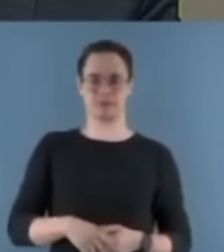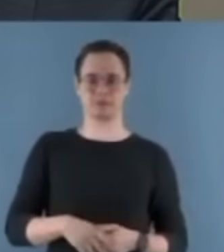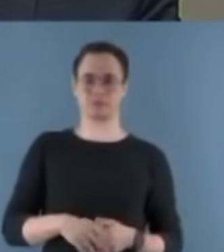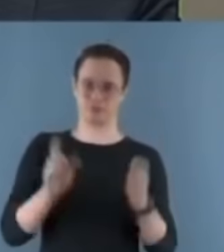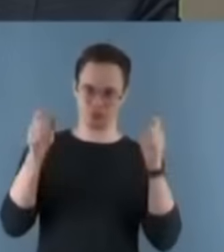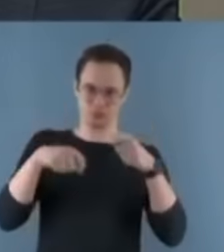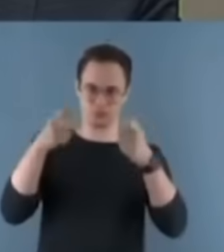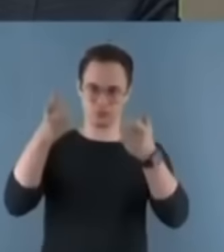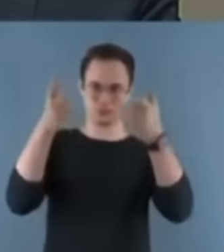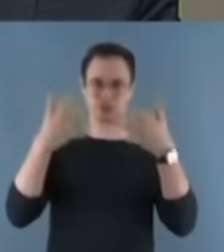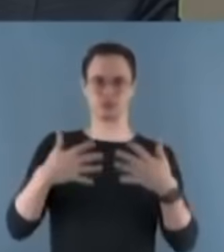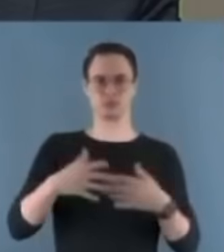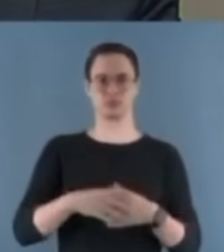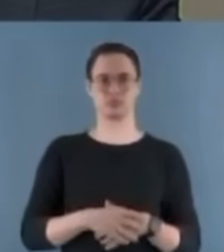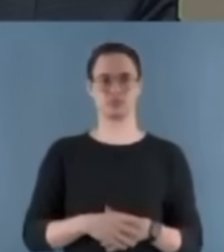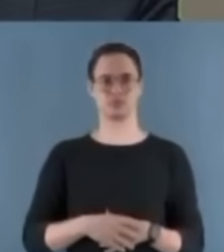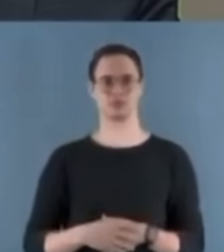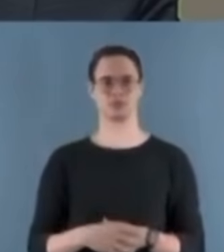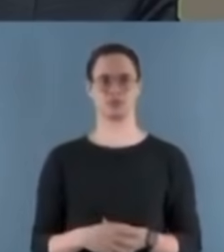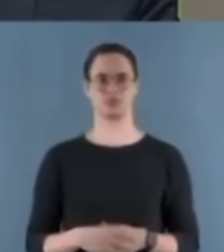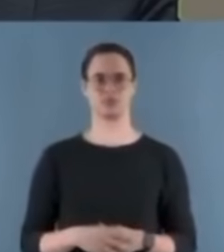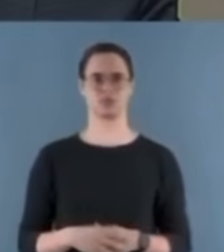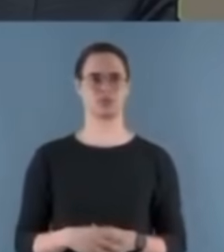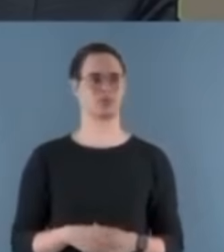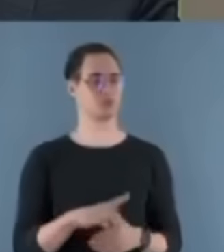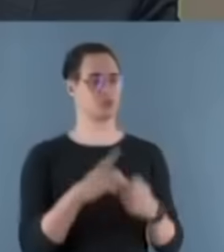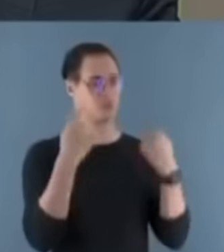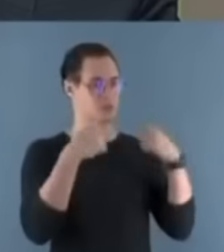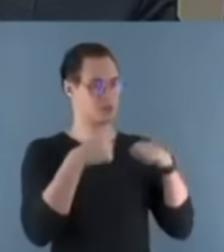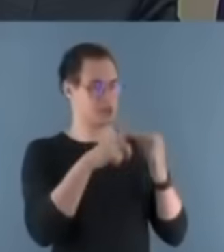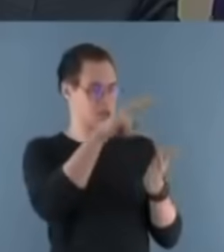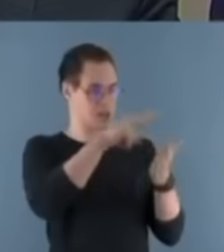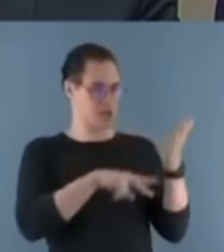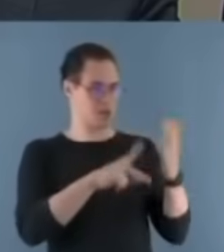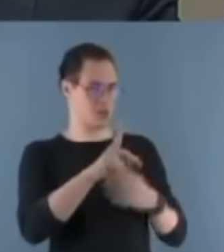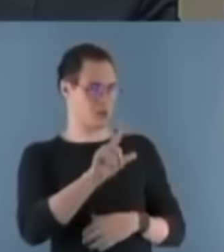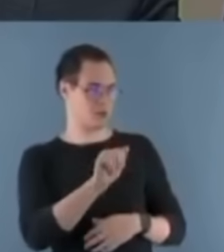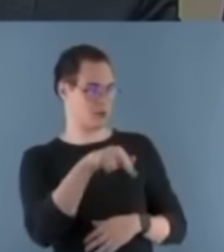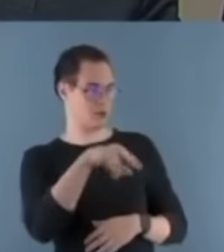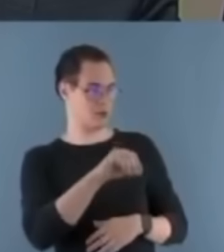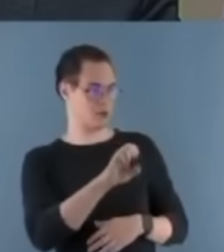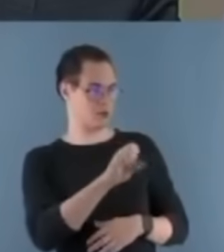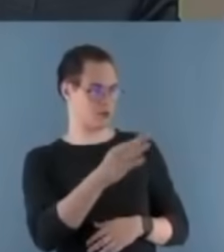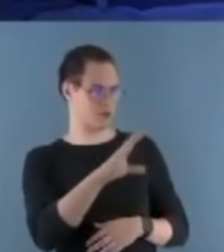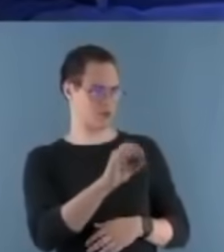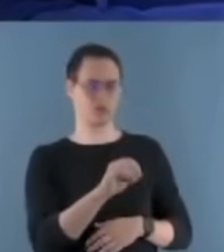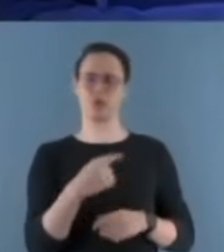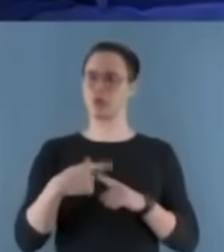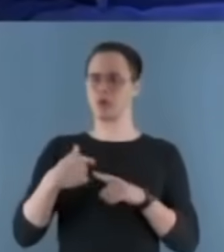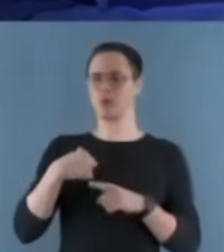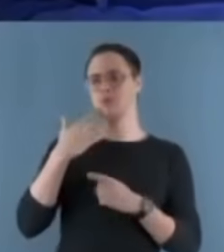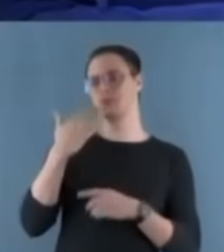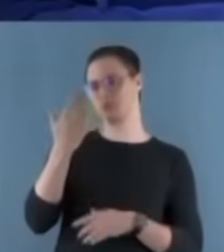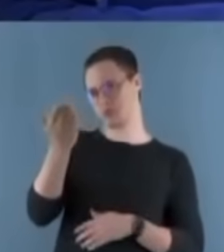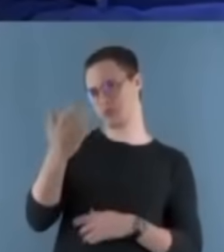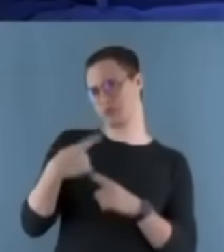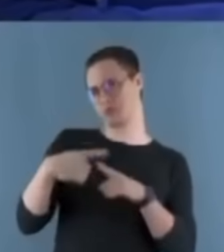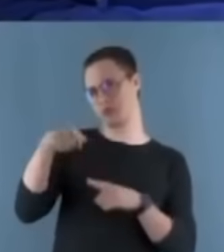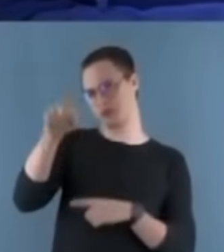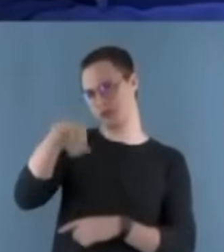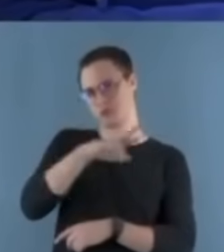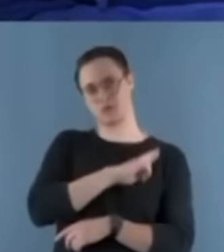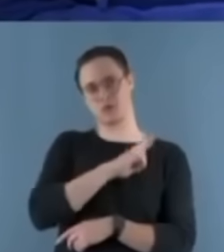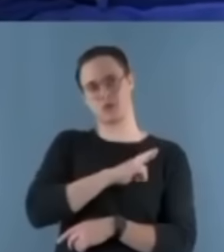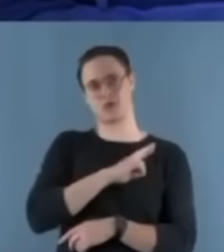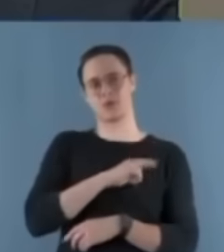me descrever. O senhor tem que ler o plano escudo, deputado. Tá, eu estou pedindo para o senhor. Tá, o senhor era o responsável, não era eu, senhor general. Era o senhor, o senhor está aqui